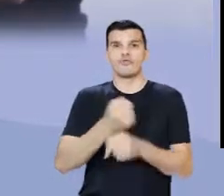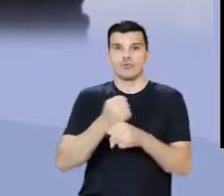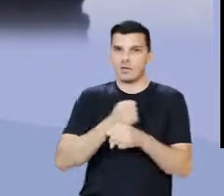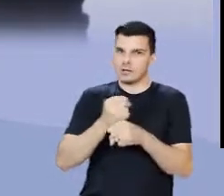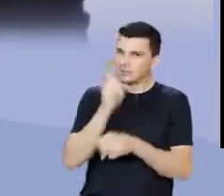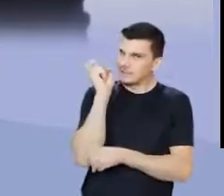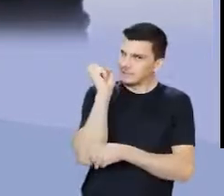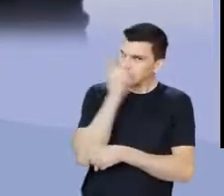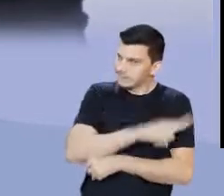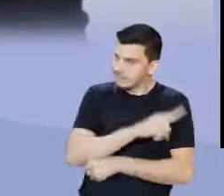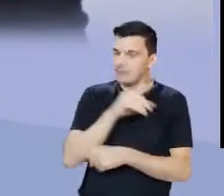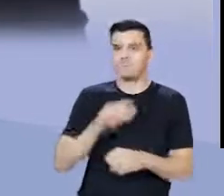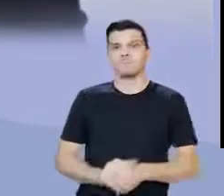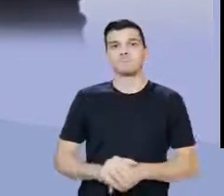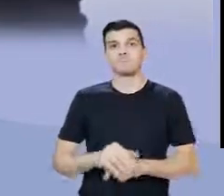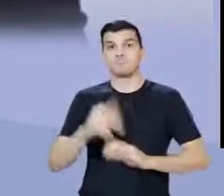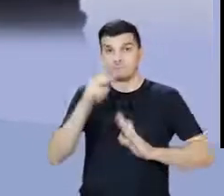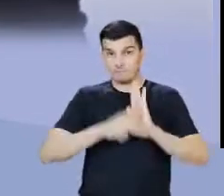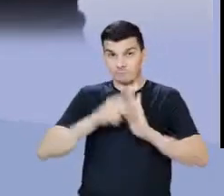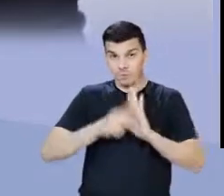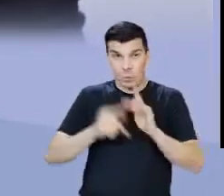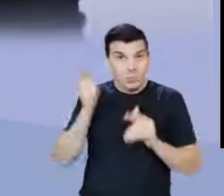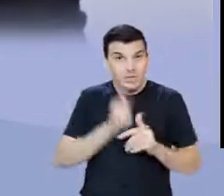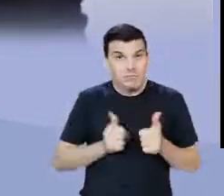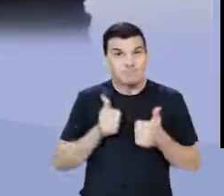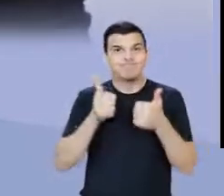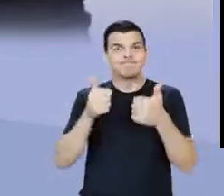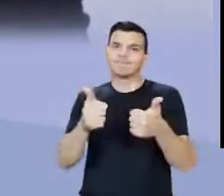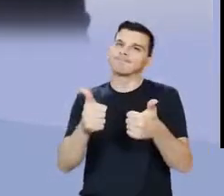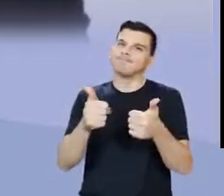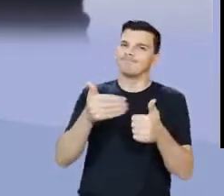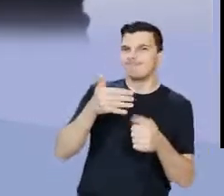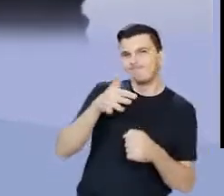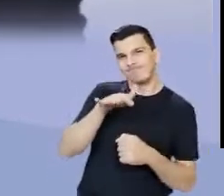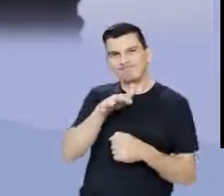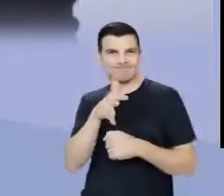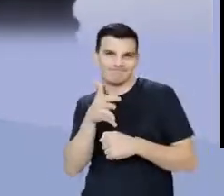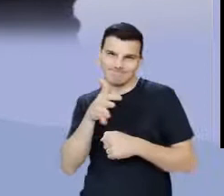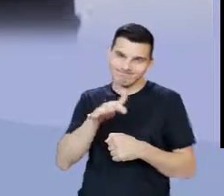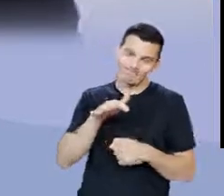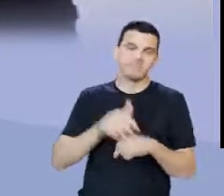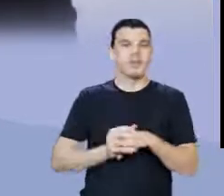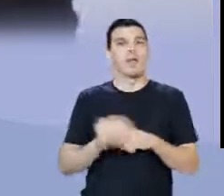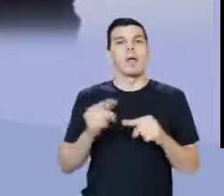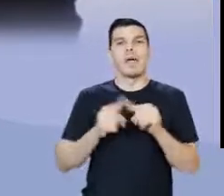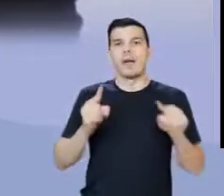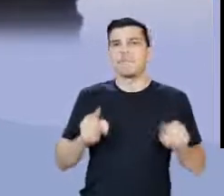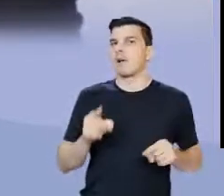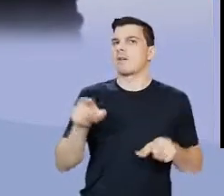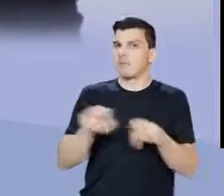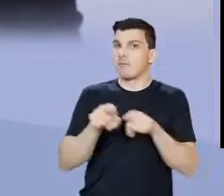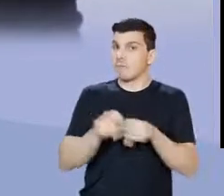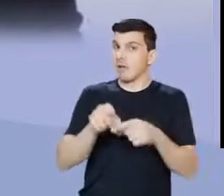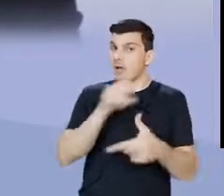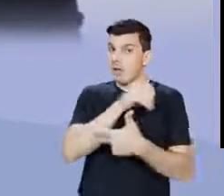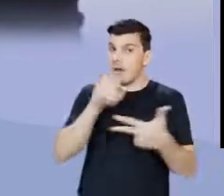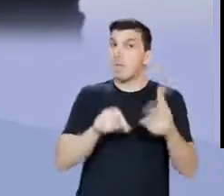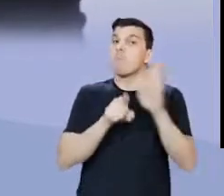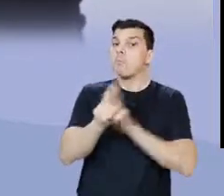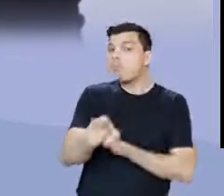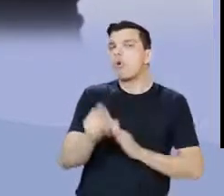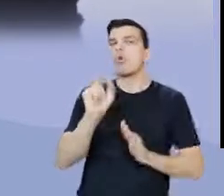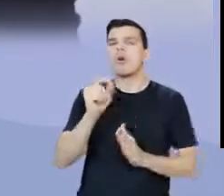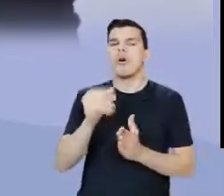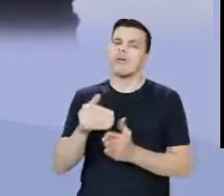de anos complicados. Esses planos decolaram? Em certa parte, sim. Mas é claro que o Enem pode